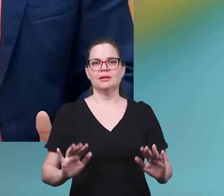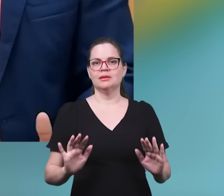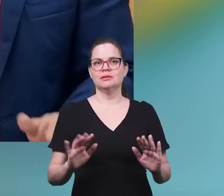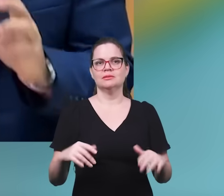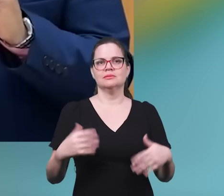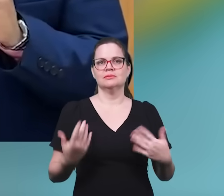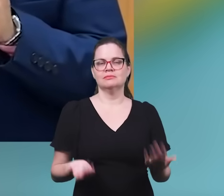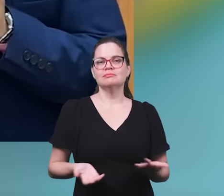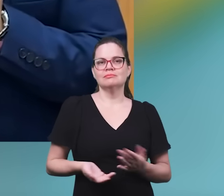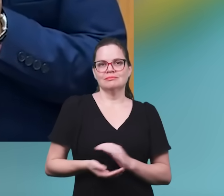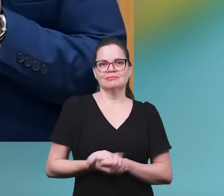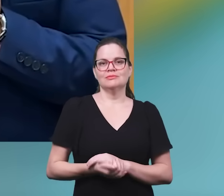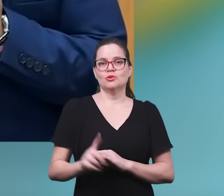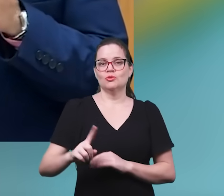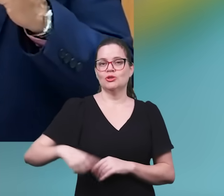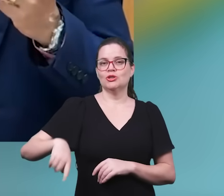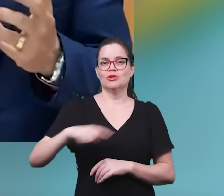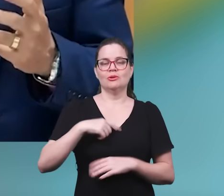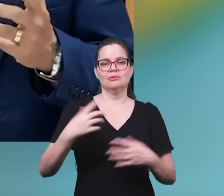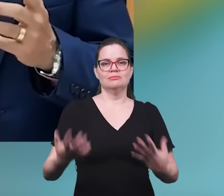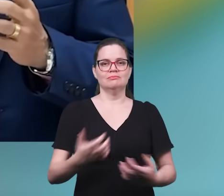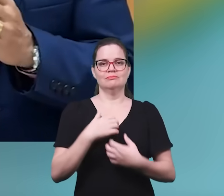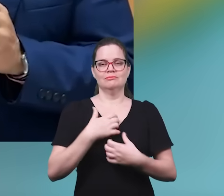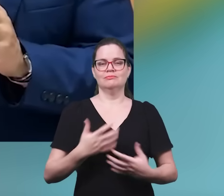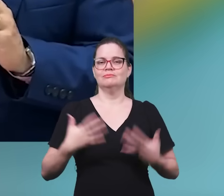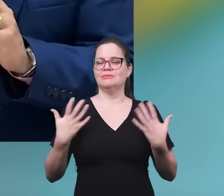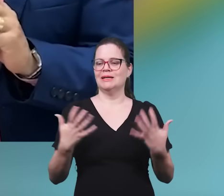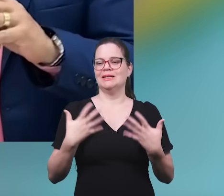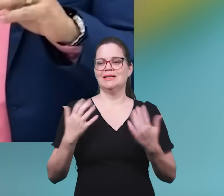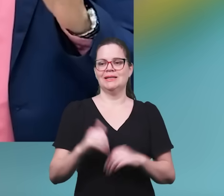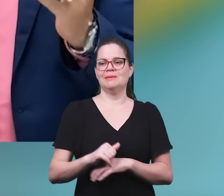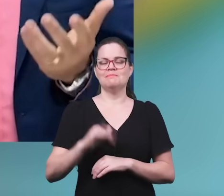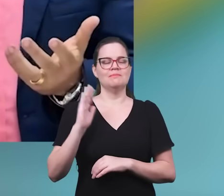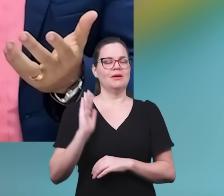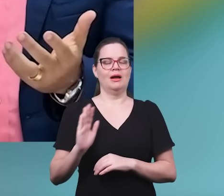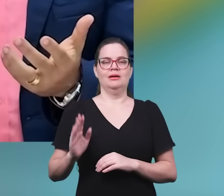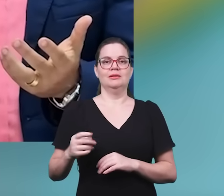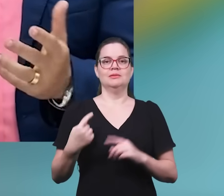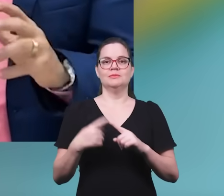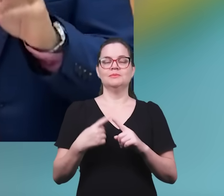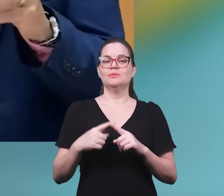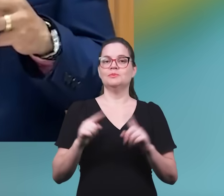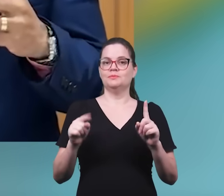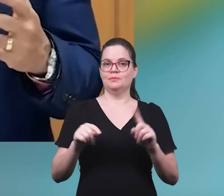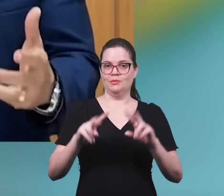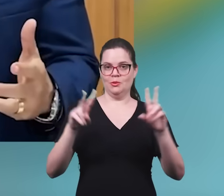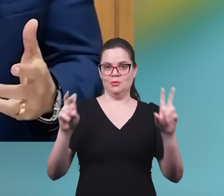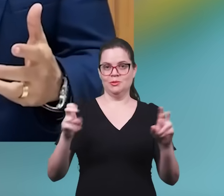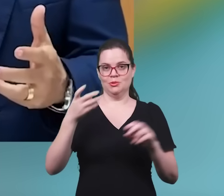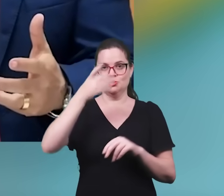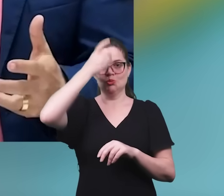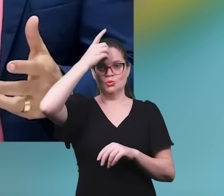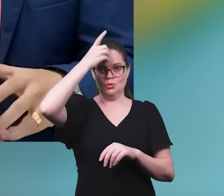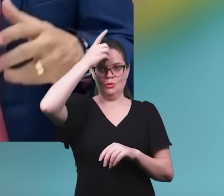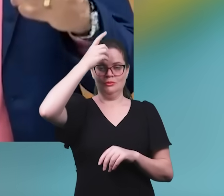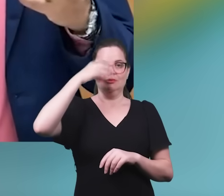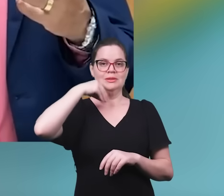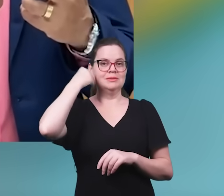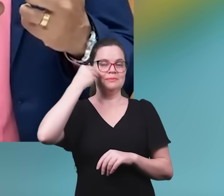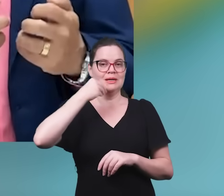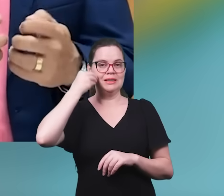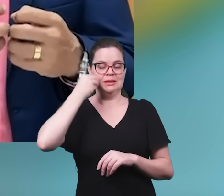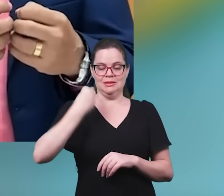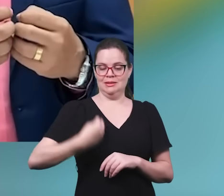bênção. E o que mais nos alegrou, queridos, nesse testemunho, é com esse dom, com